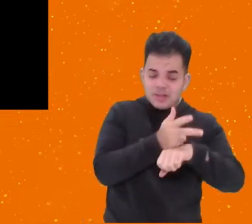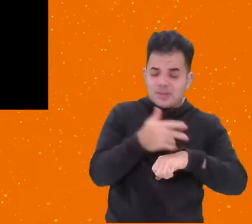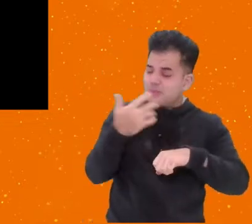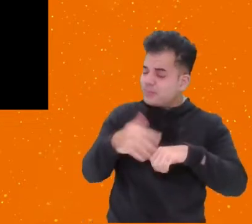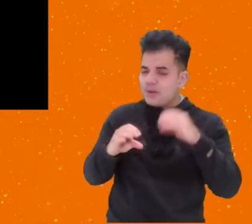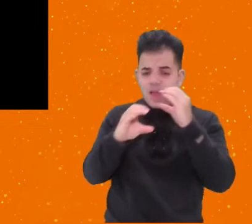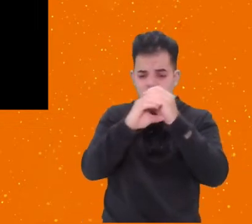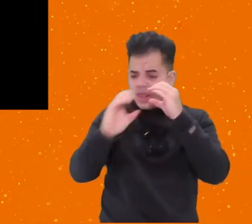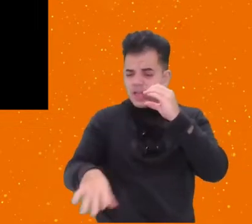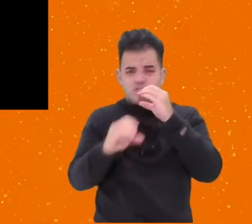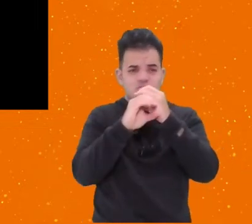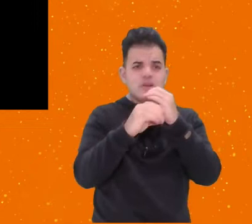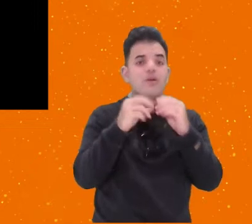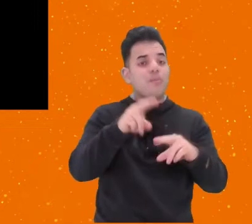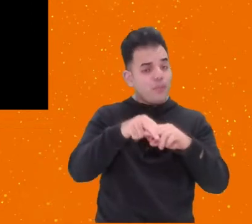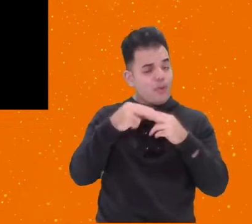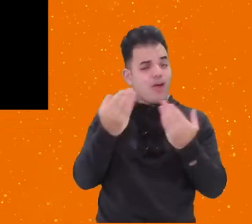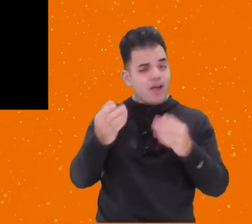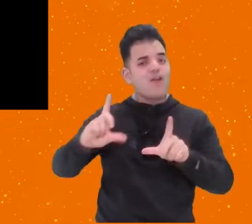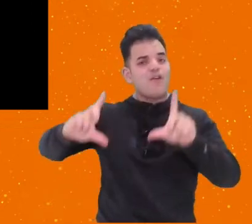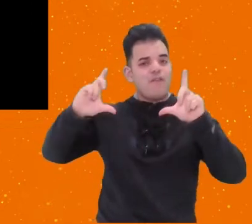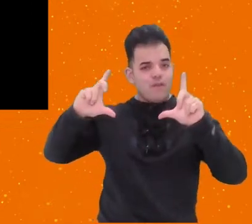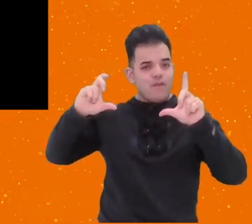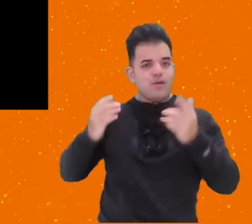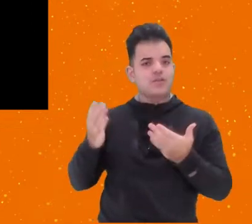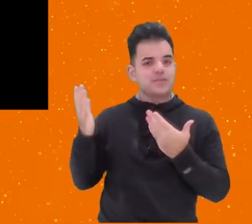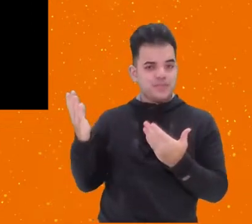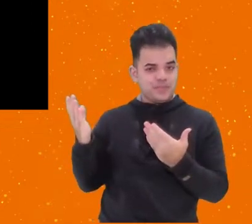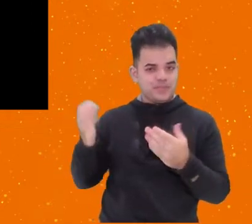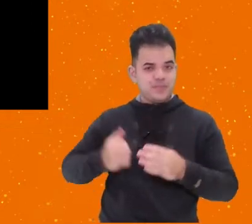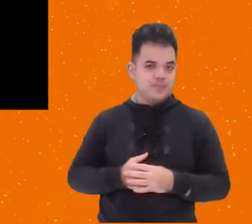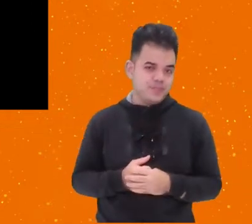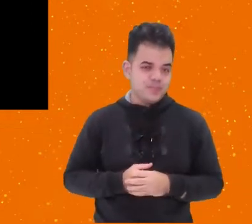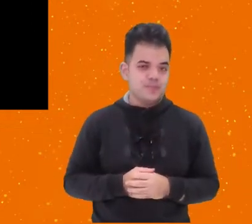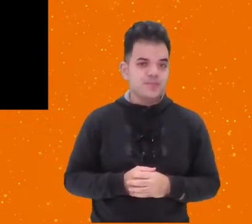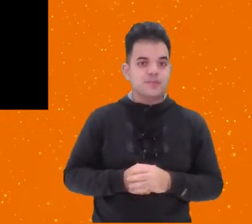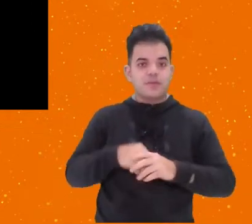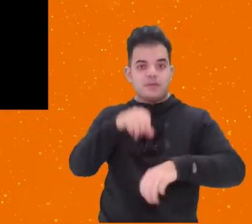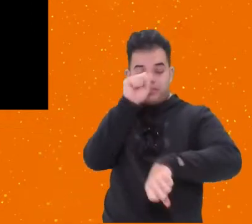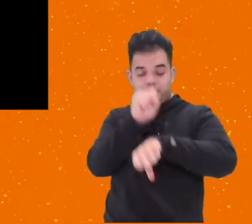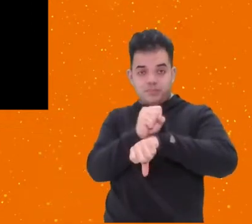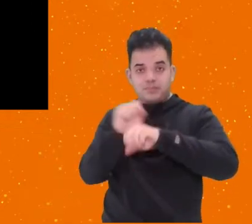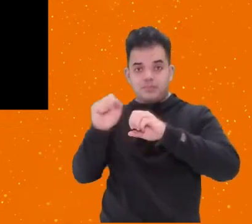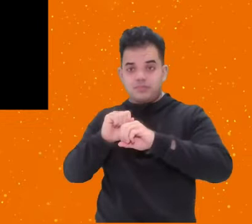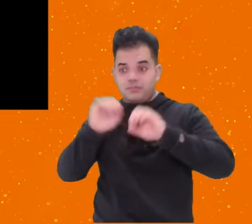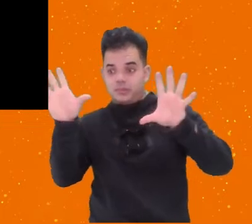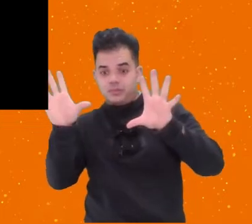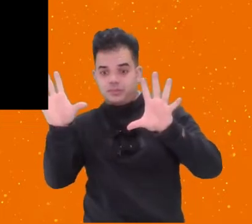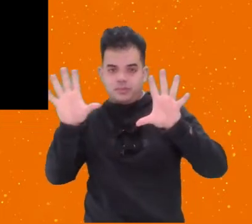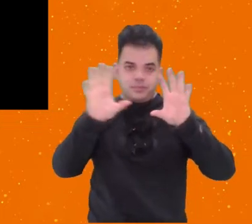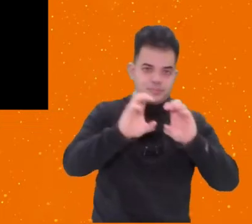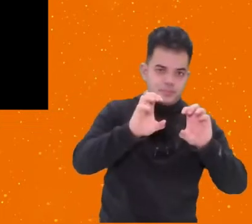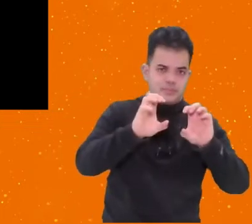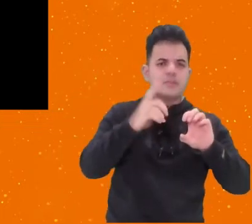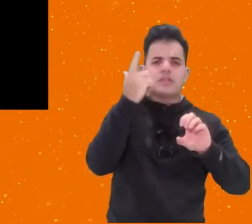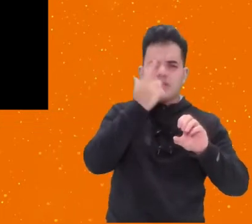por conta disso aqui que eu mostro, que eu gosto de mostrar, né? Um stop de exposição a mais, você fala, bom, eu até consigo fazer